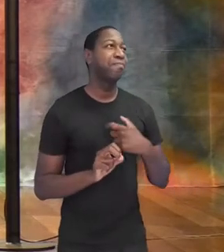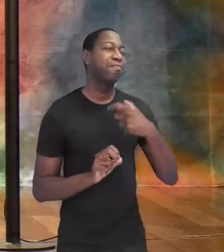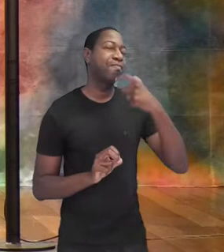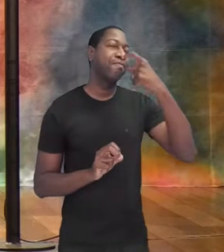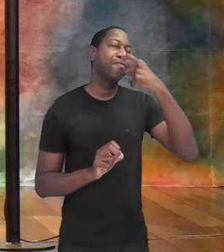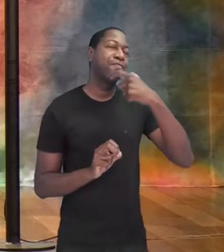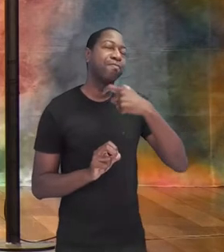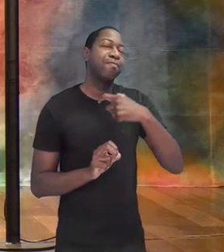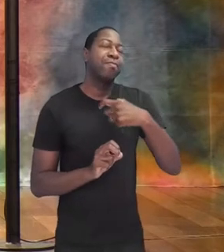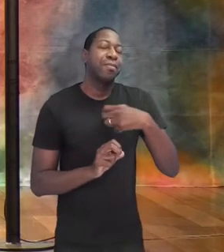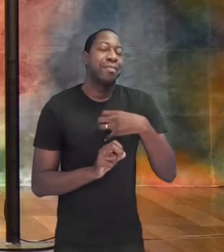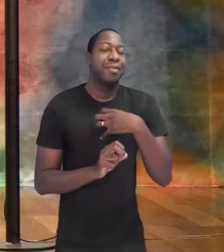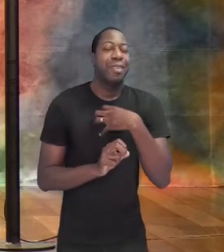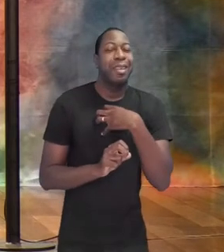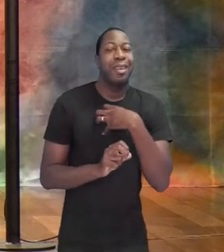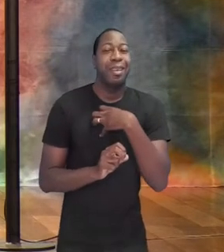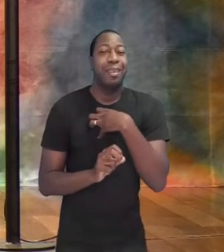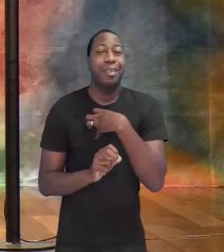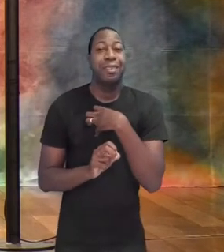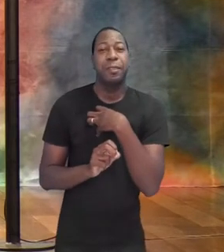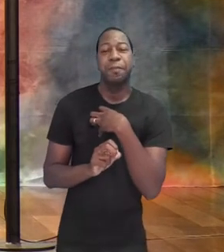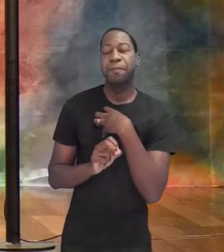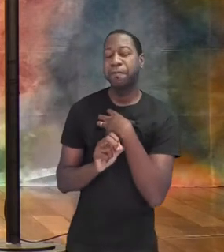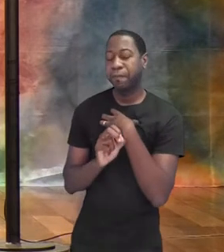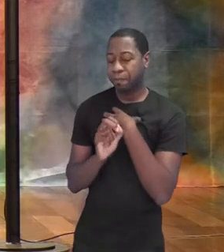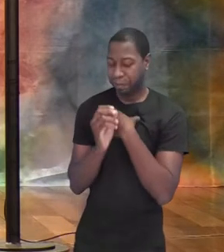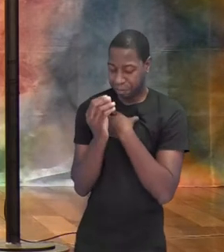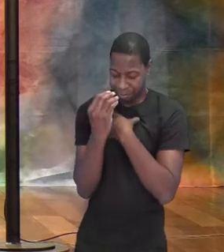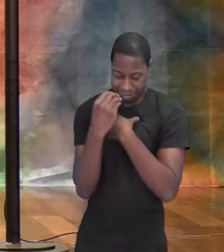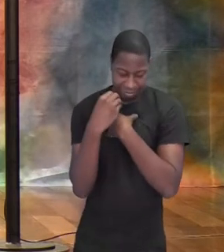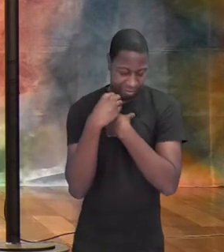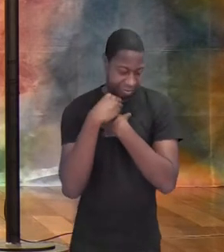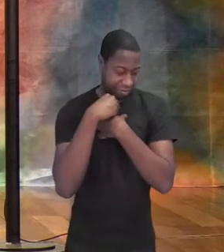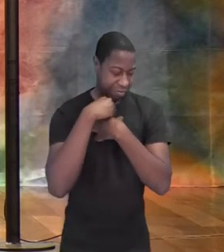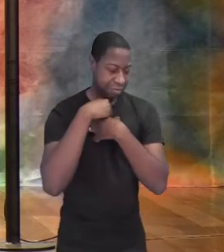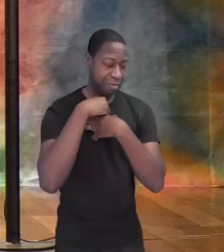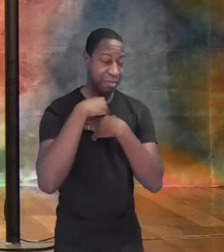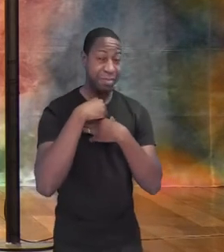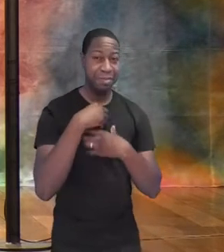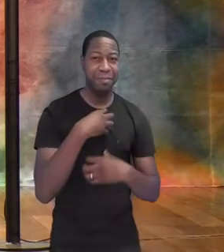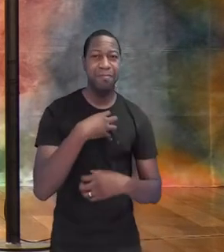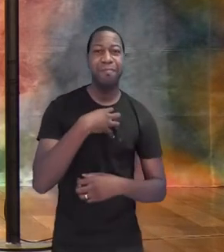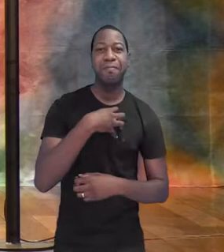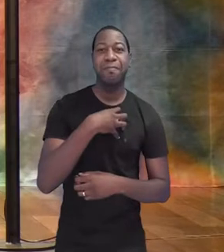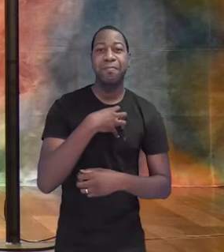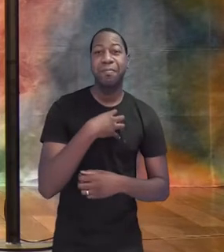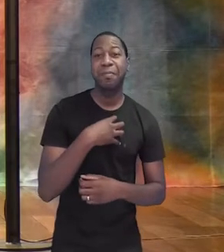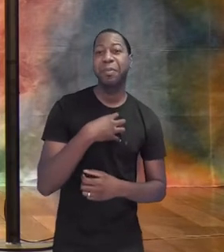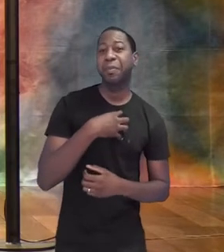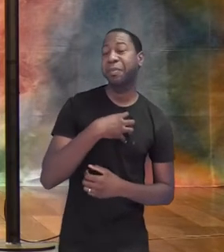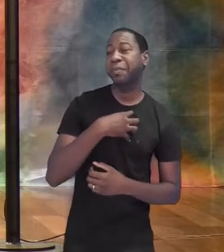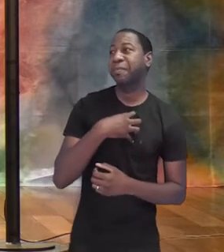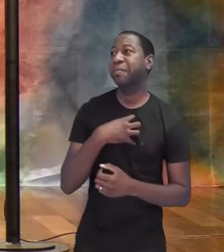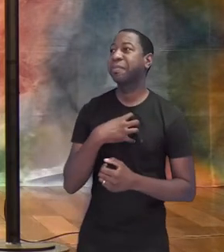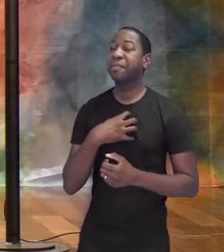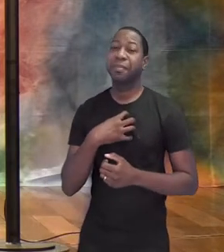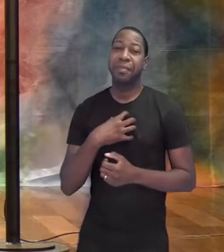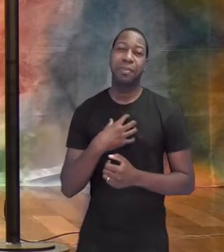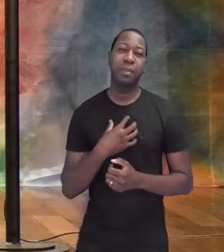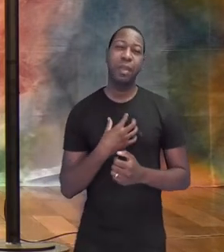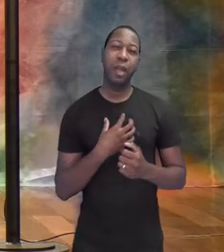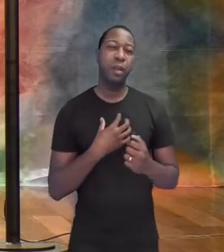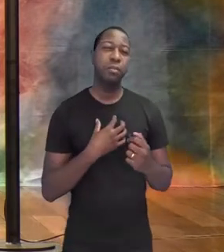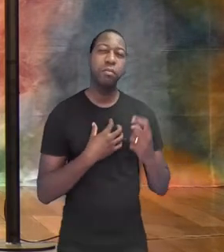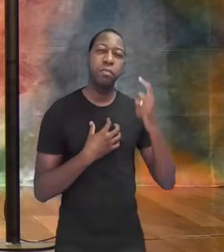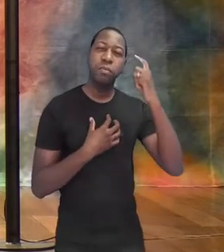350. As sensações renascem de si mesmas sem repouso.